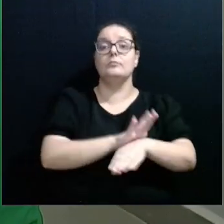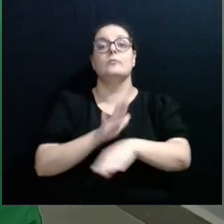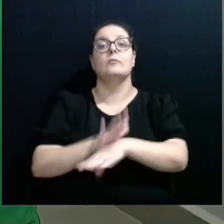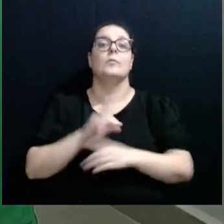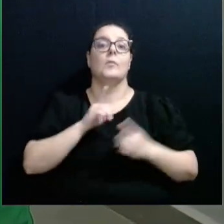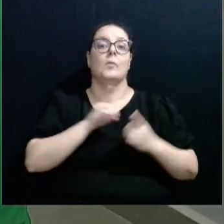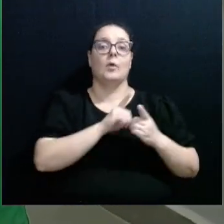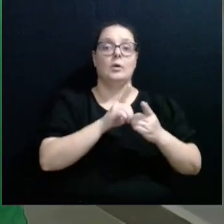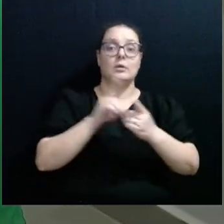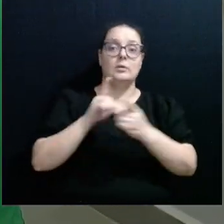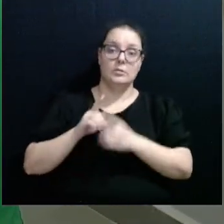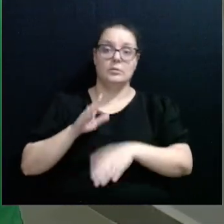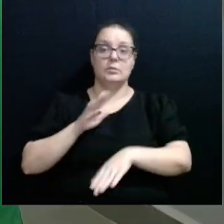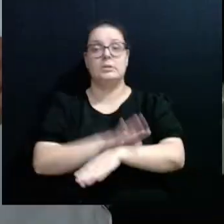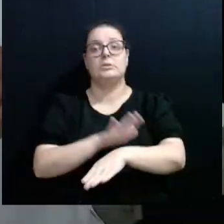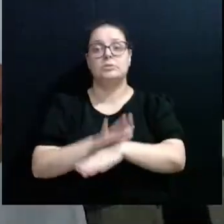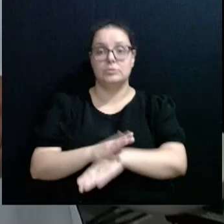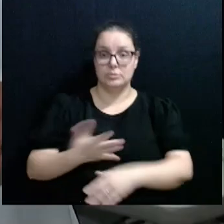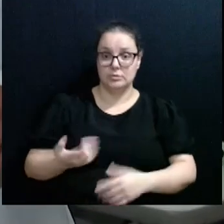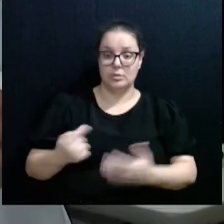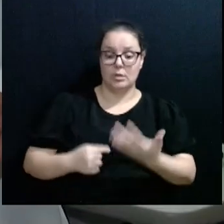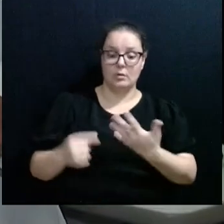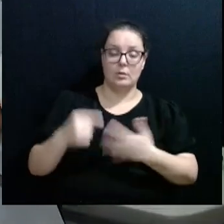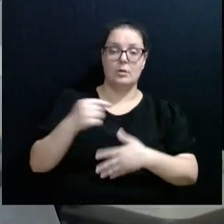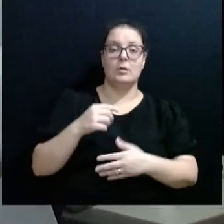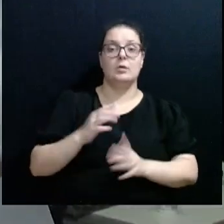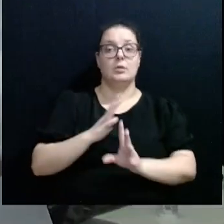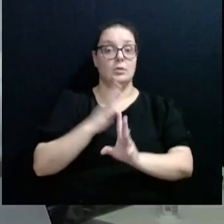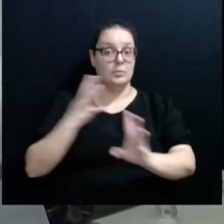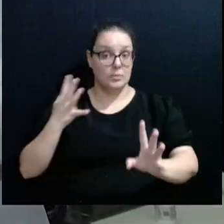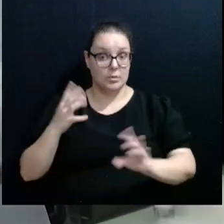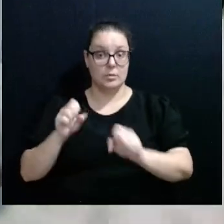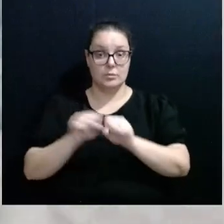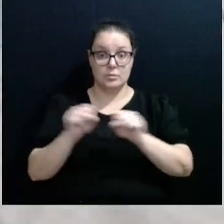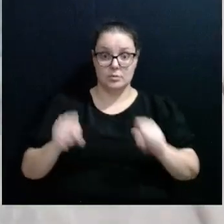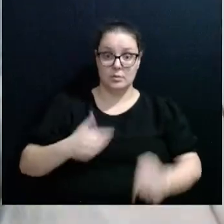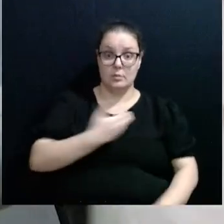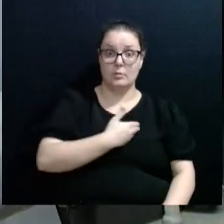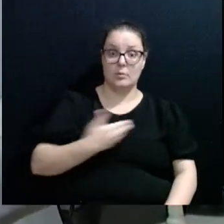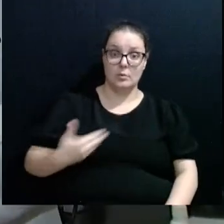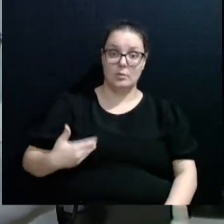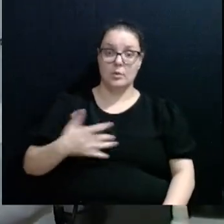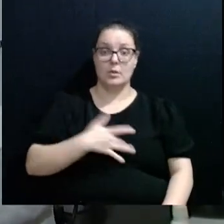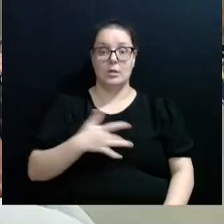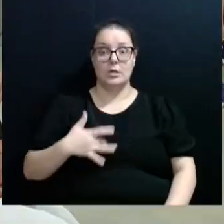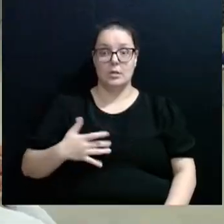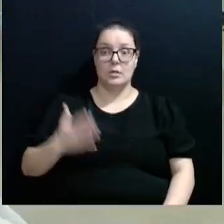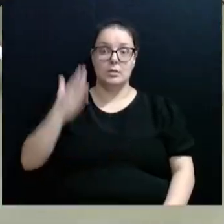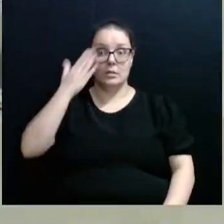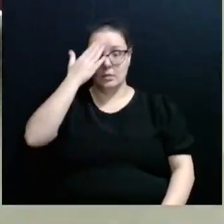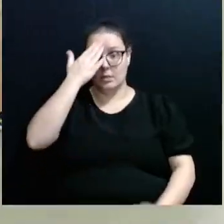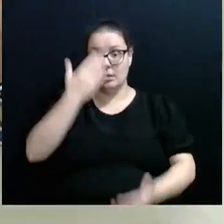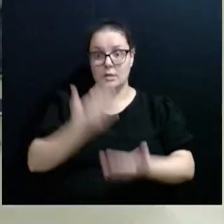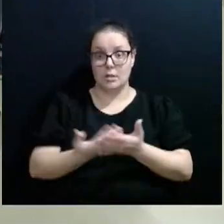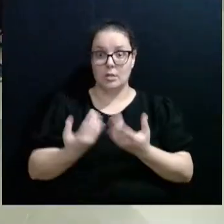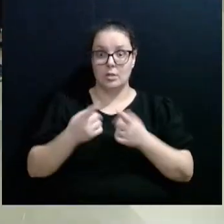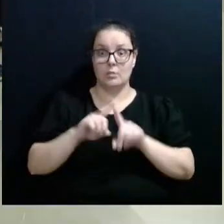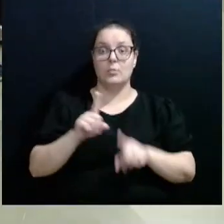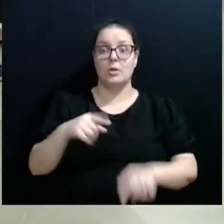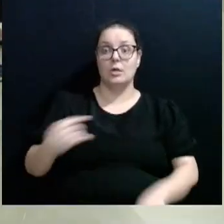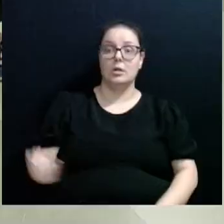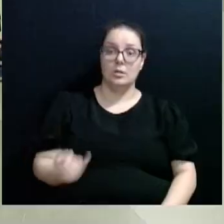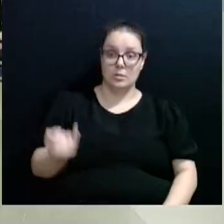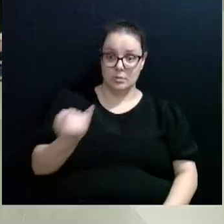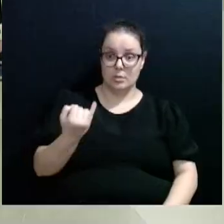ajudar muito nas questões das nossas filas do sistema público de saúde, e a gente acredita que essa parceria é muito importante entre a emenda do